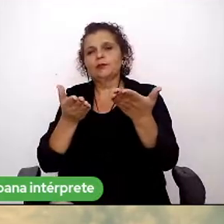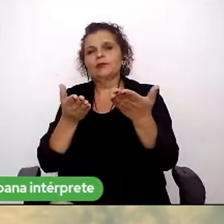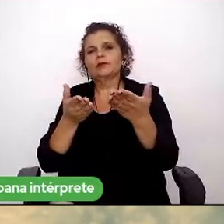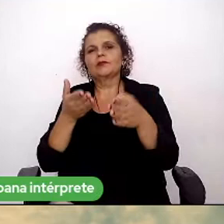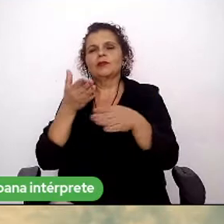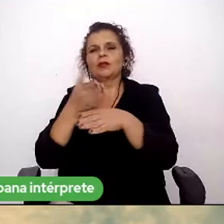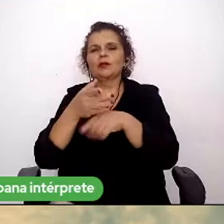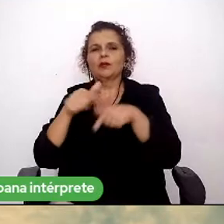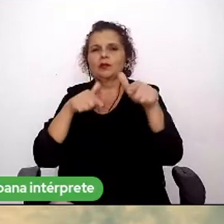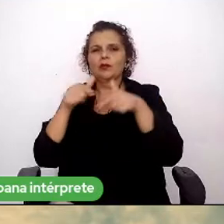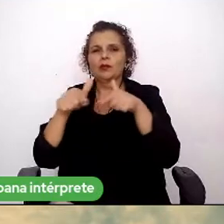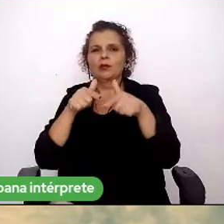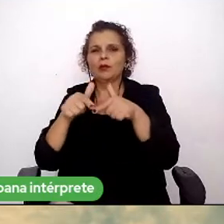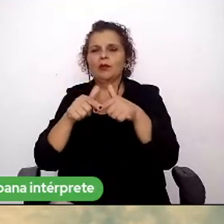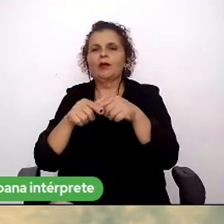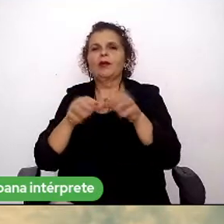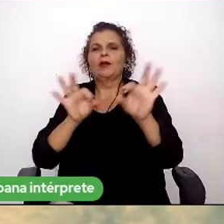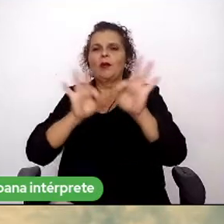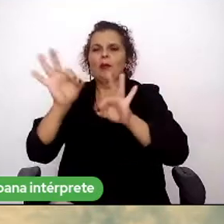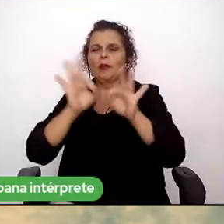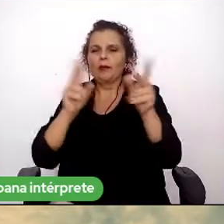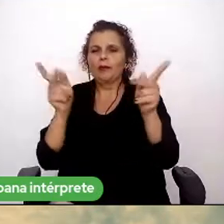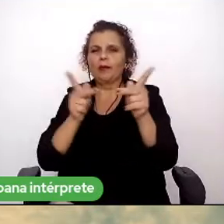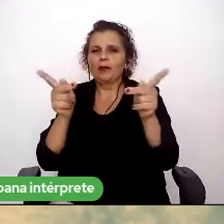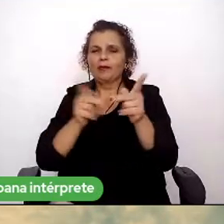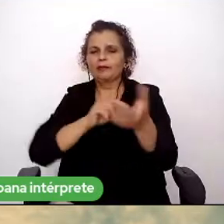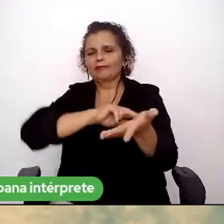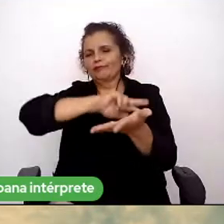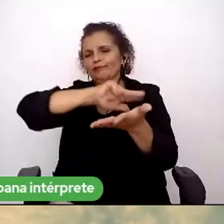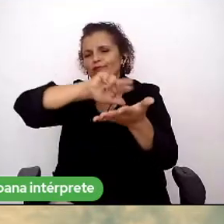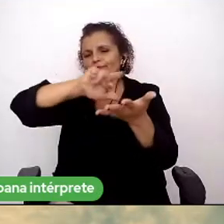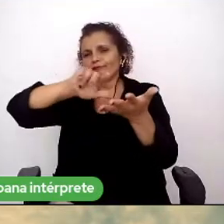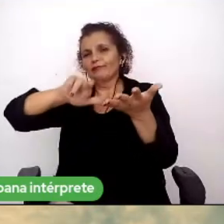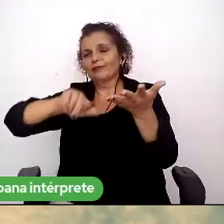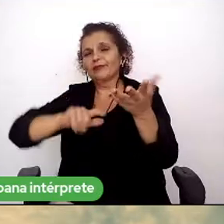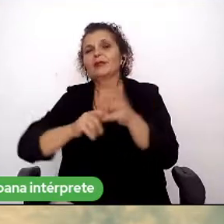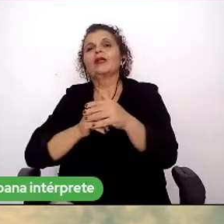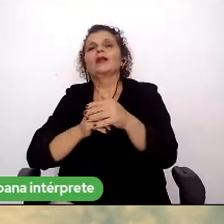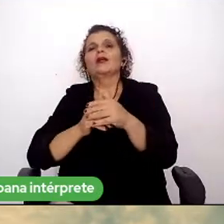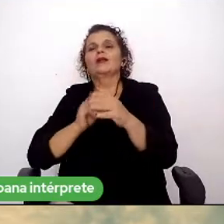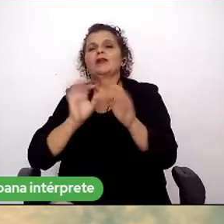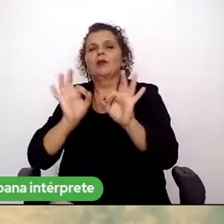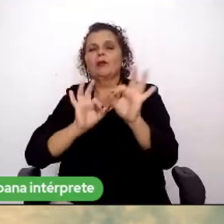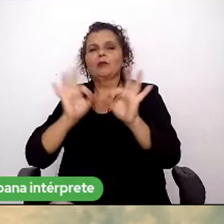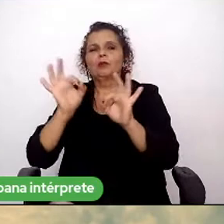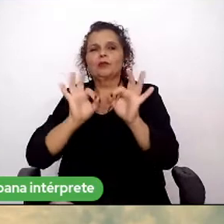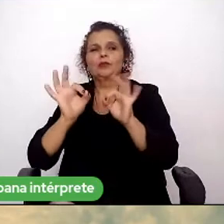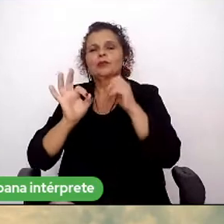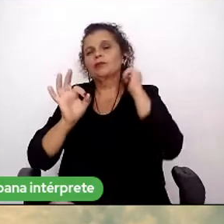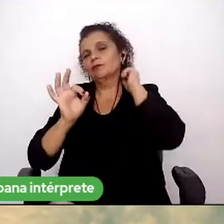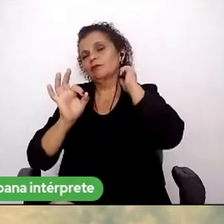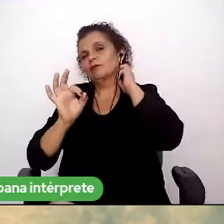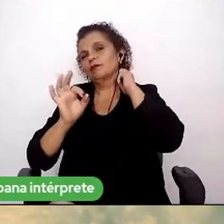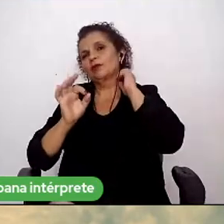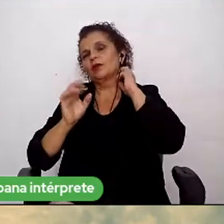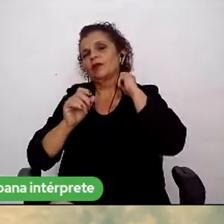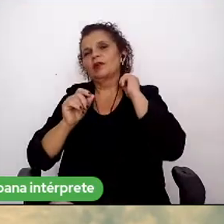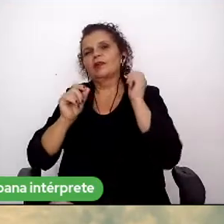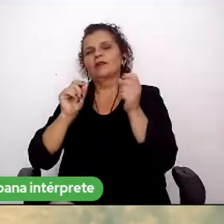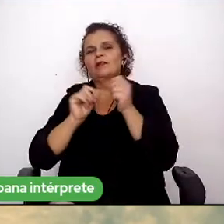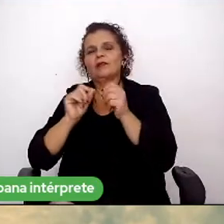Product Owner, Program Manager, analista de negócio, gerente de projeto. A gente é parte daqueles que faz tudo, né?